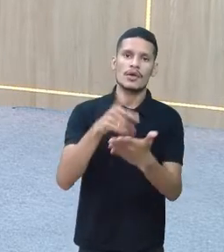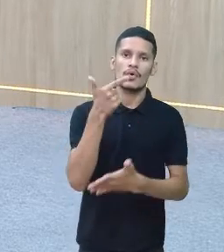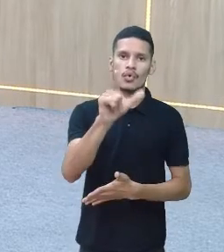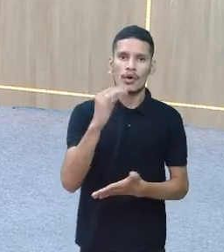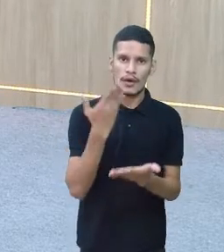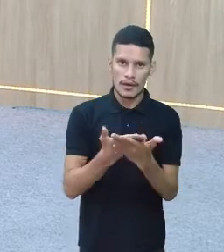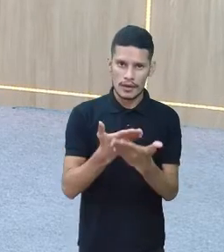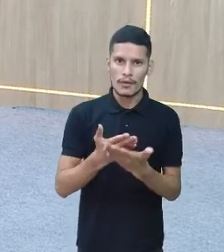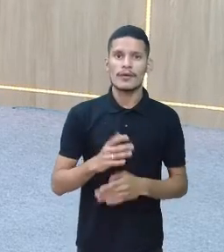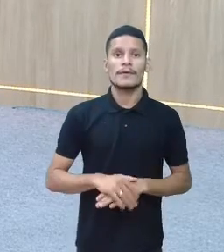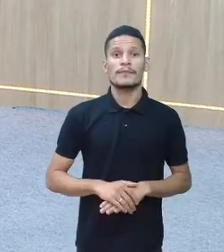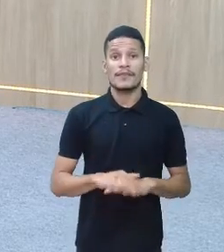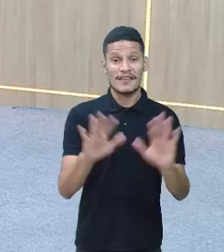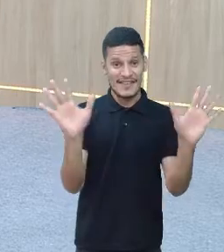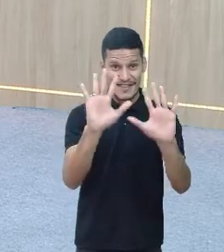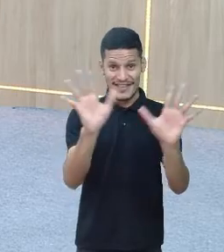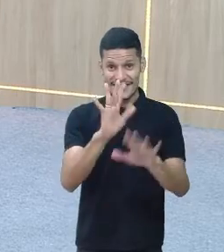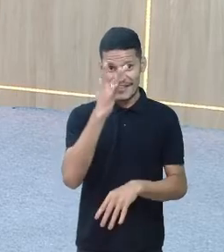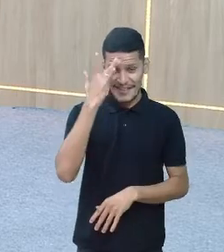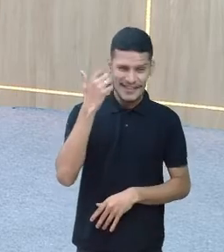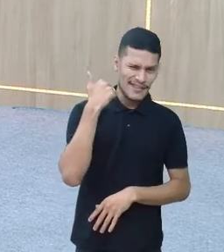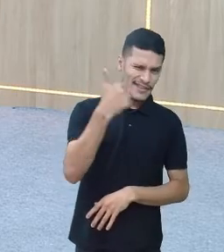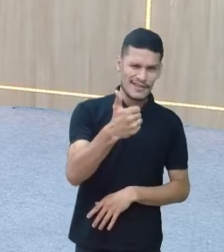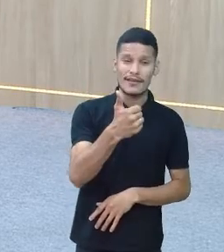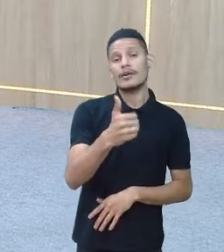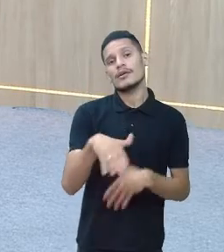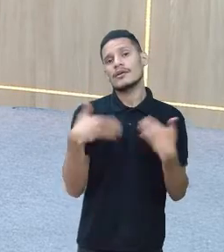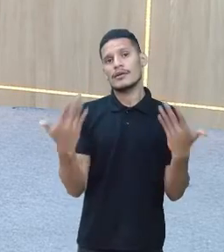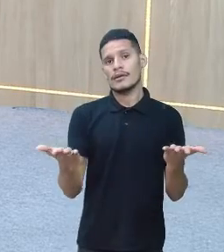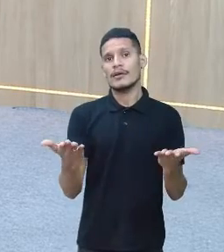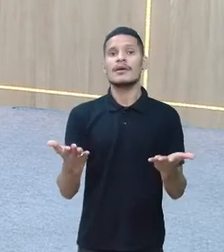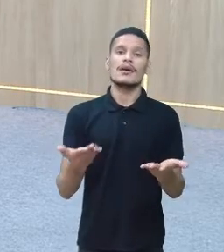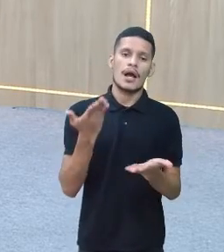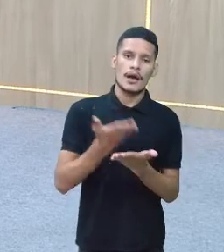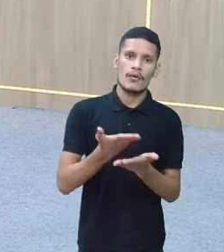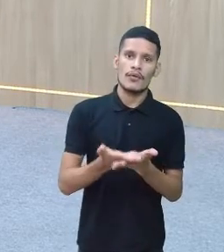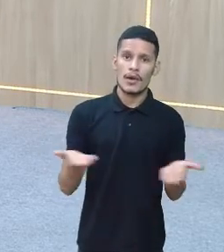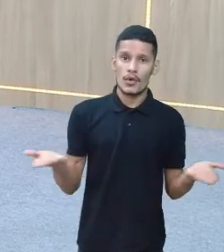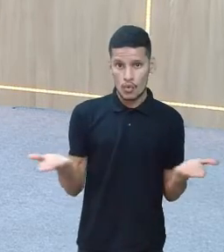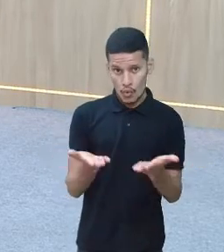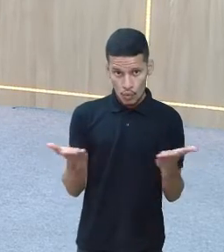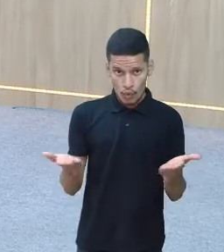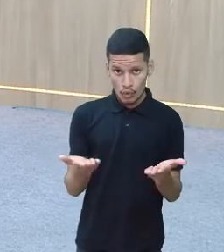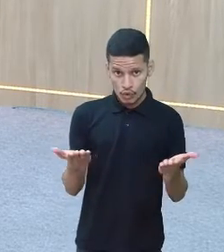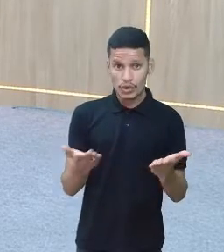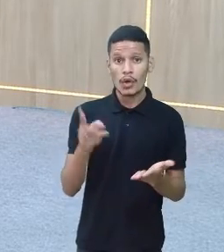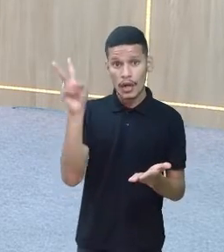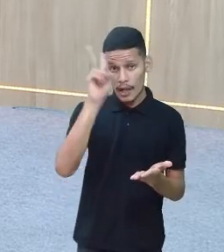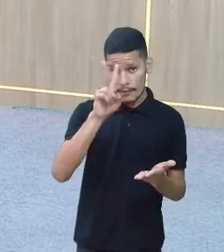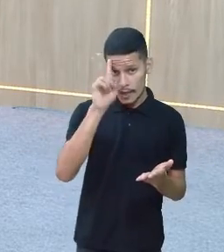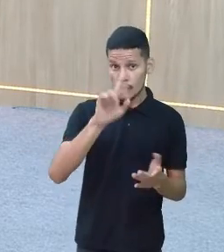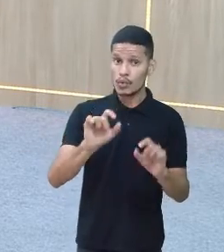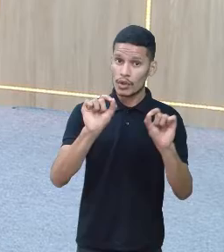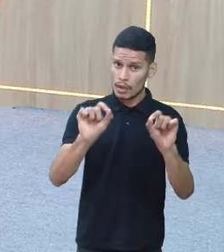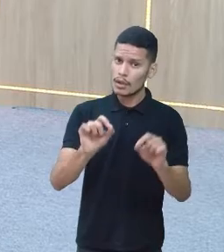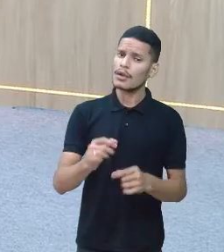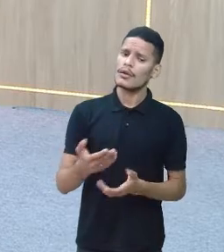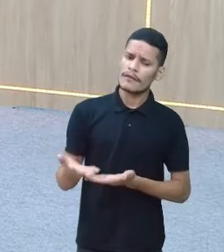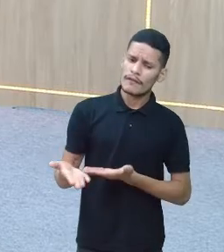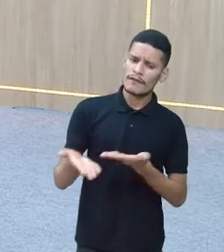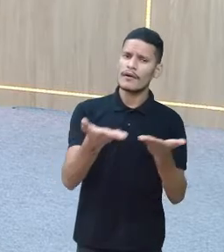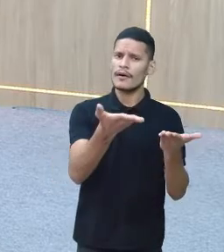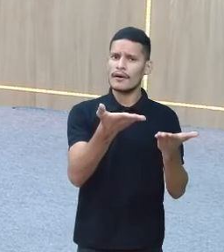próxima. Fala, minha benção! Bom, essa foi a aula de hoje. Relembrando, vai